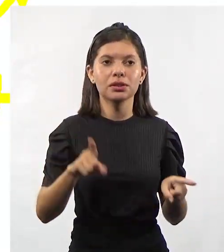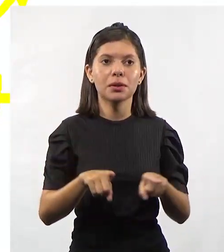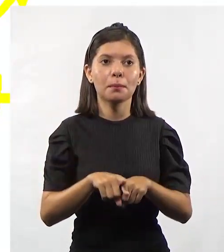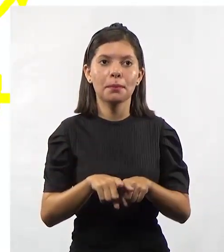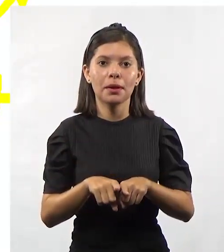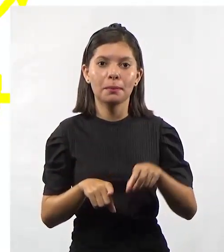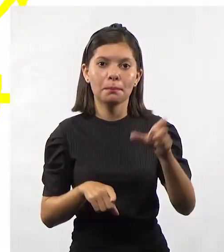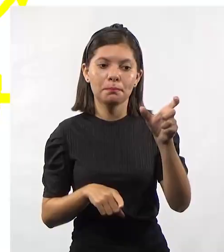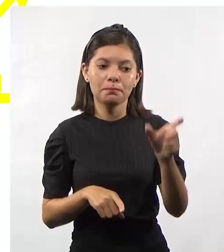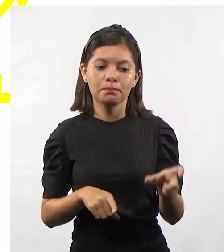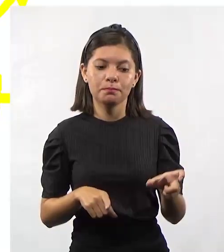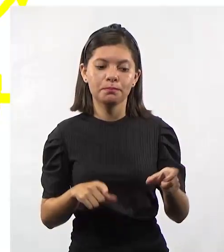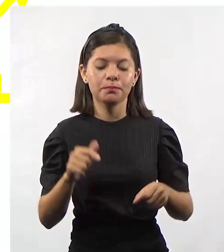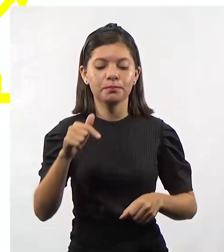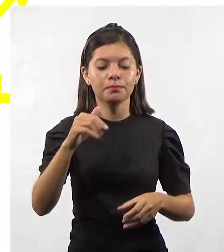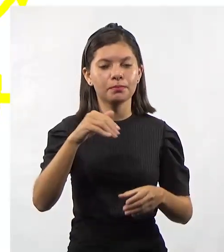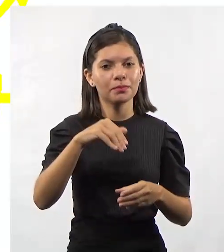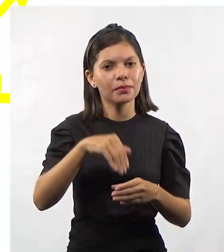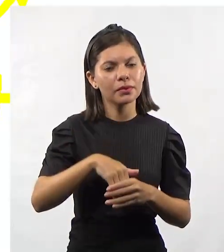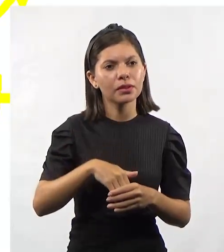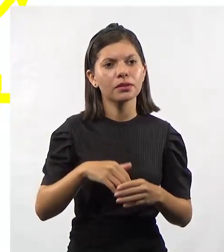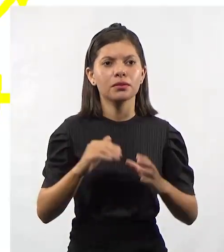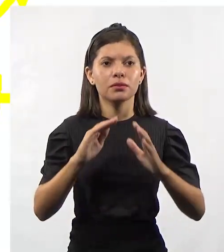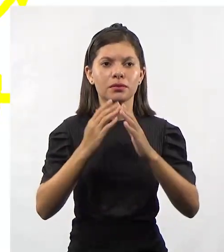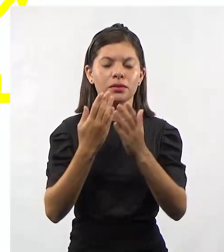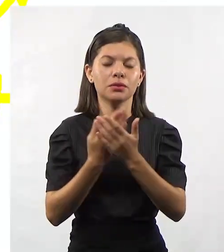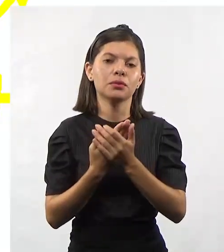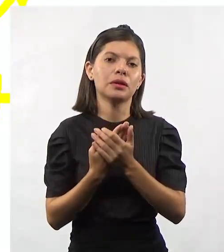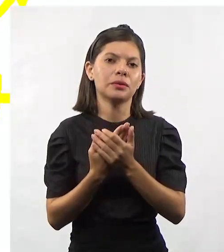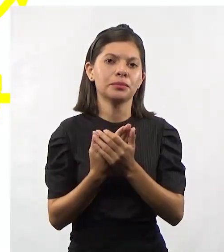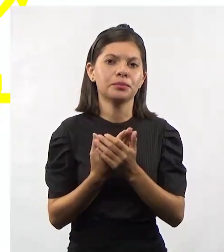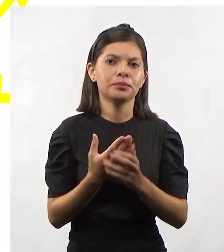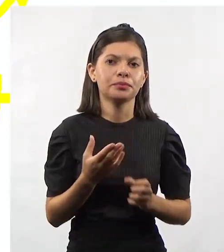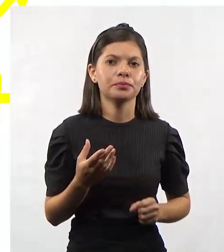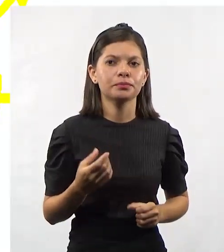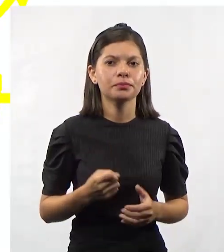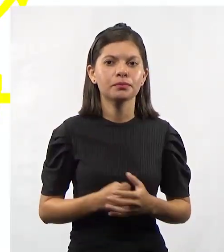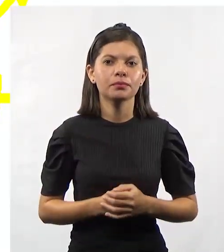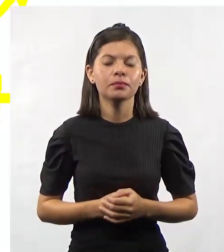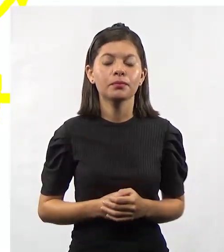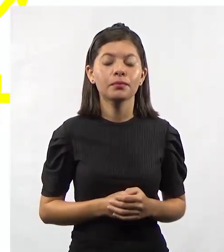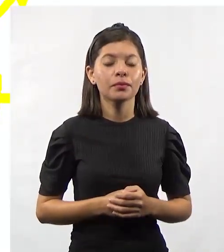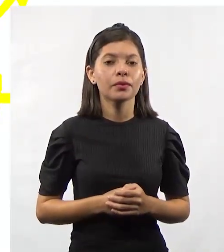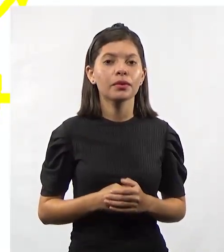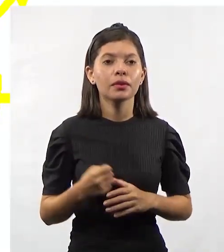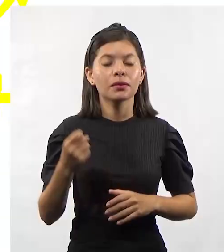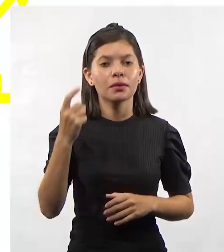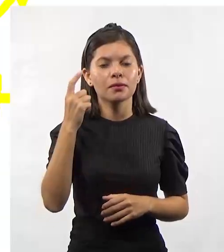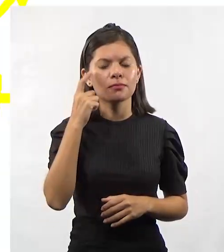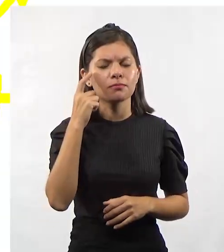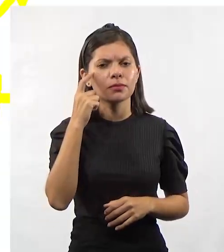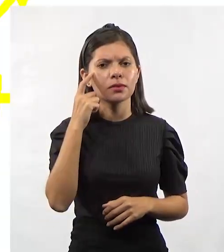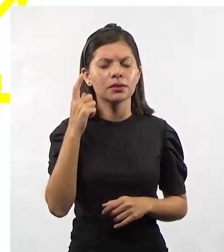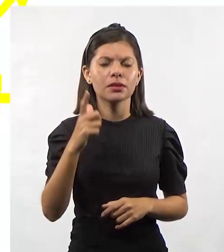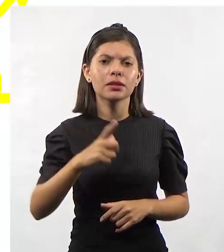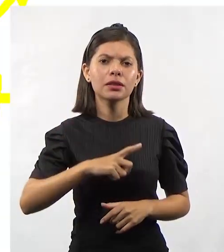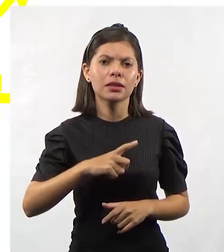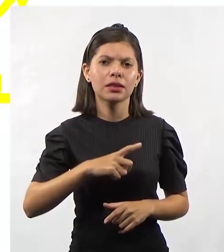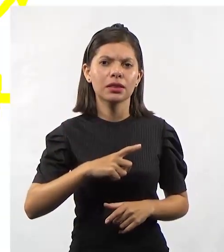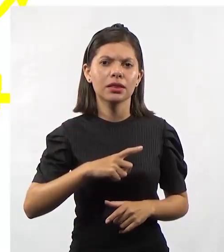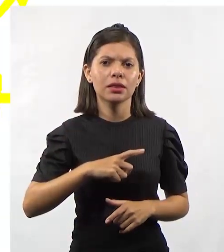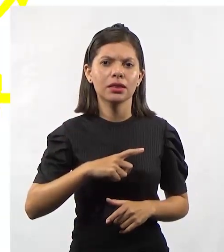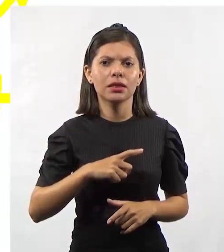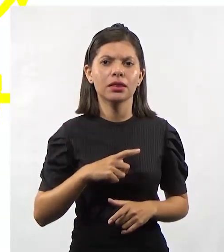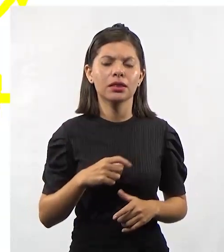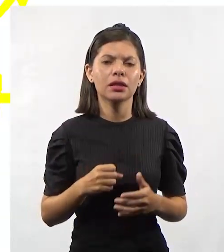das pessoas na escola. Então, existe aí uma visão predominantemente que nivela todos a